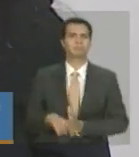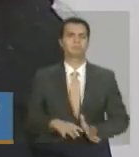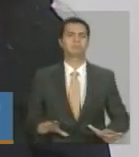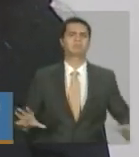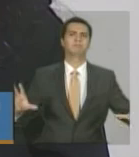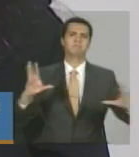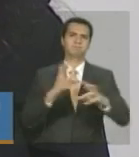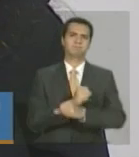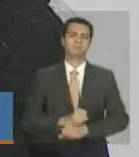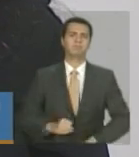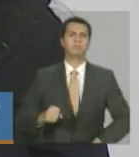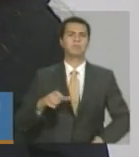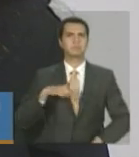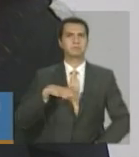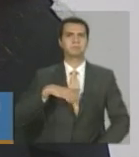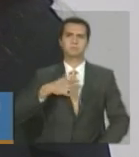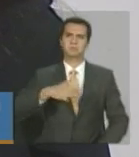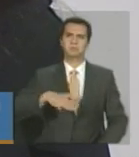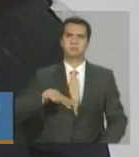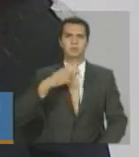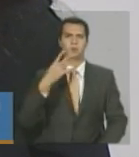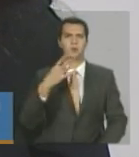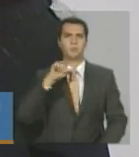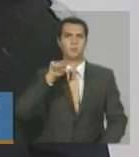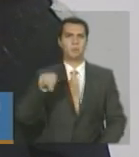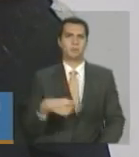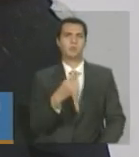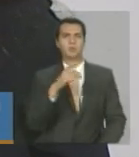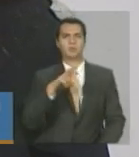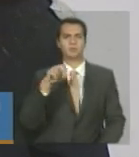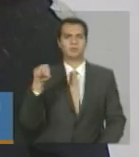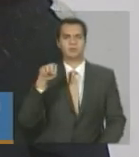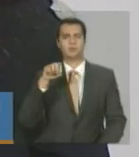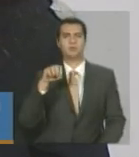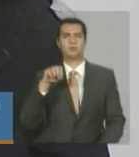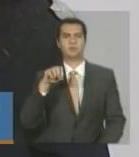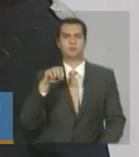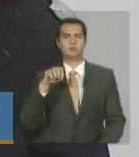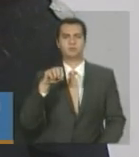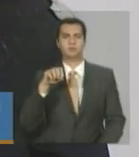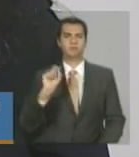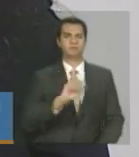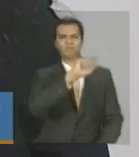por volta de 4.500 CRAS respondessem ao Censo SUAS.